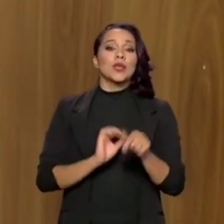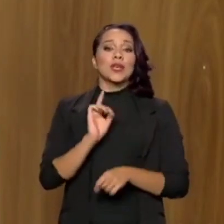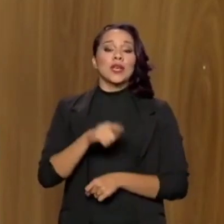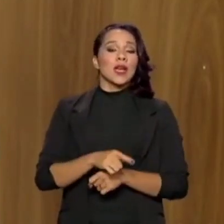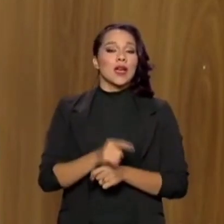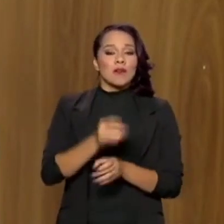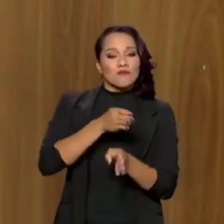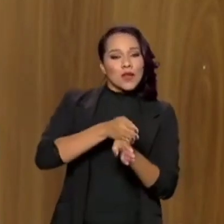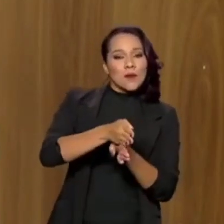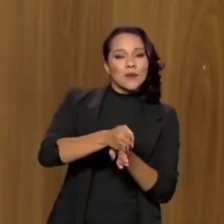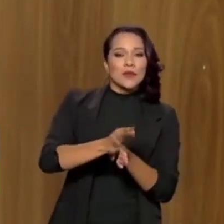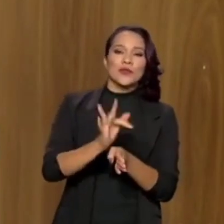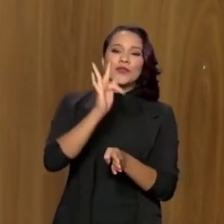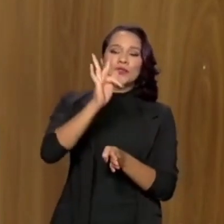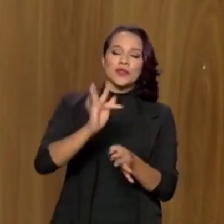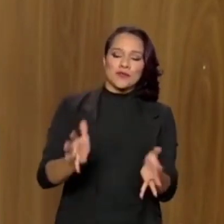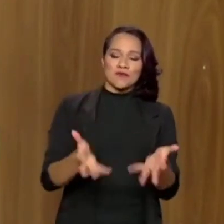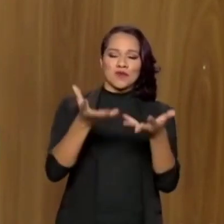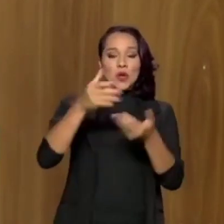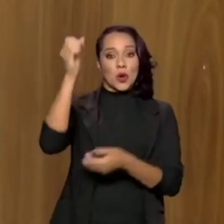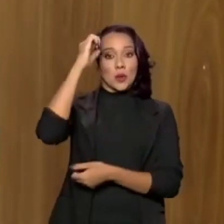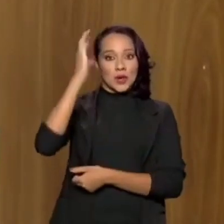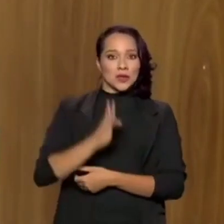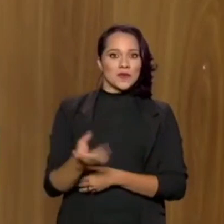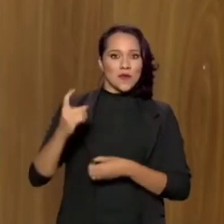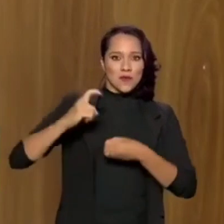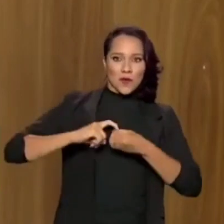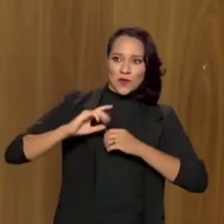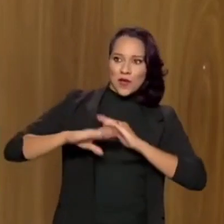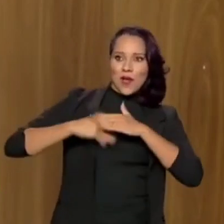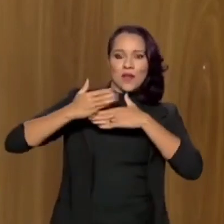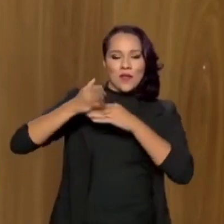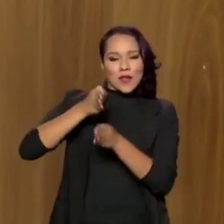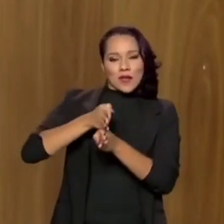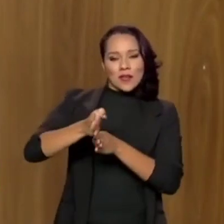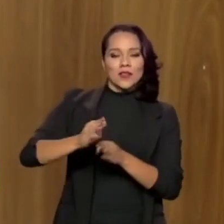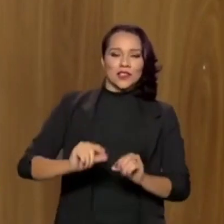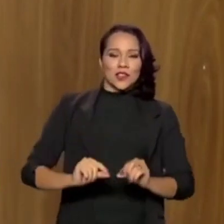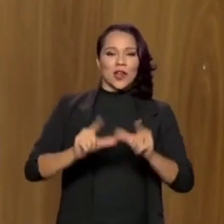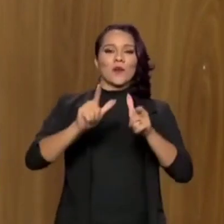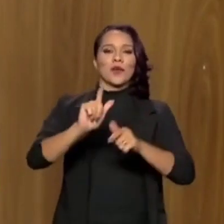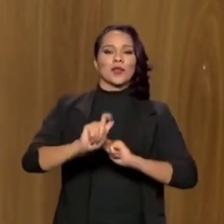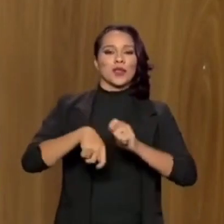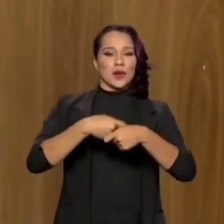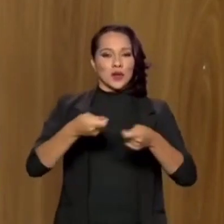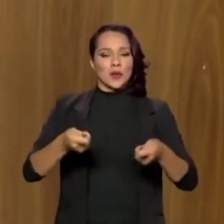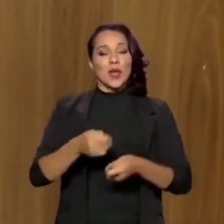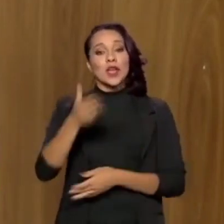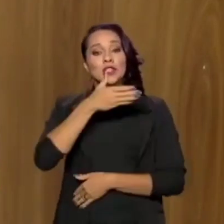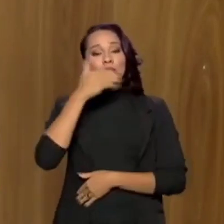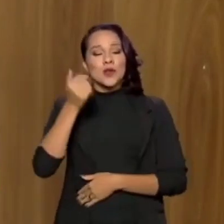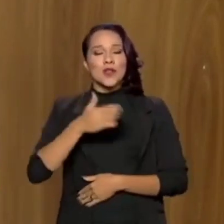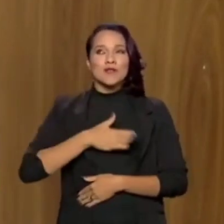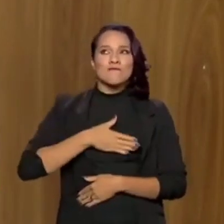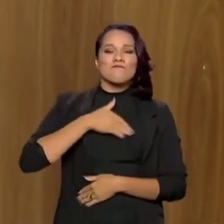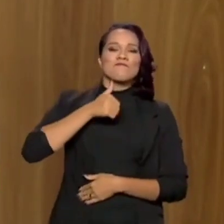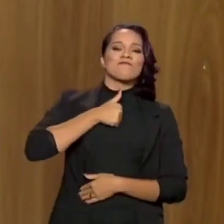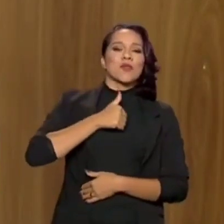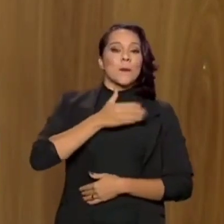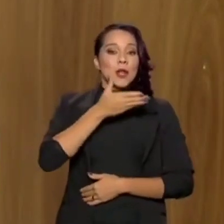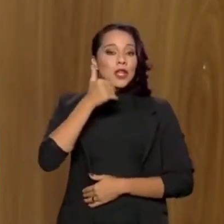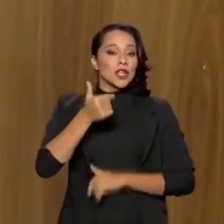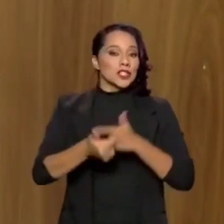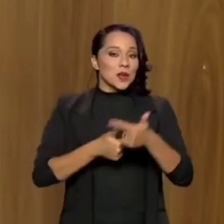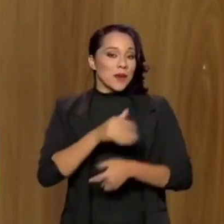o caminho da prosperidade. O Brasil está retomando a trajetória de crescimento econômico, de melhoria de bem-estar, melhoria de emprego